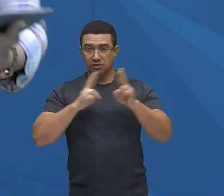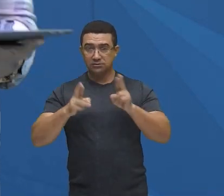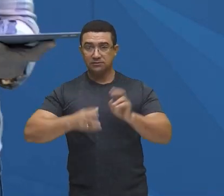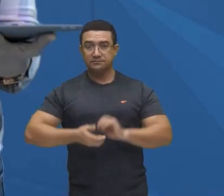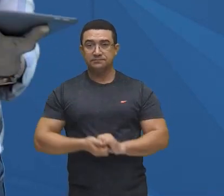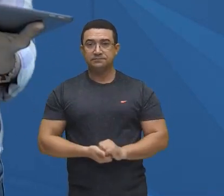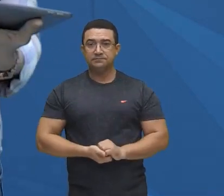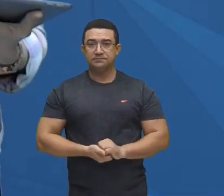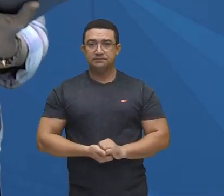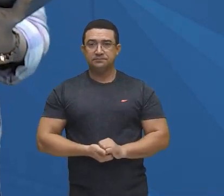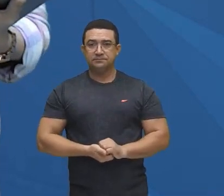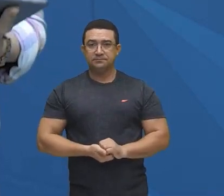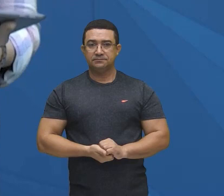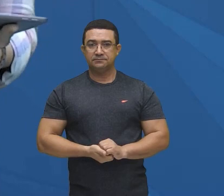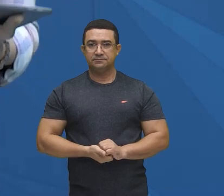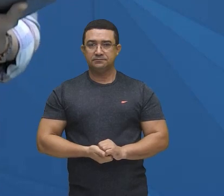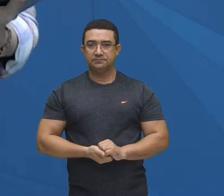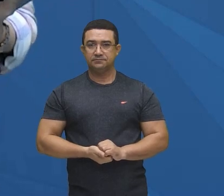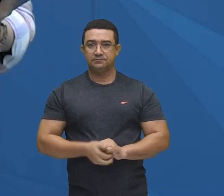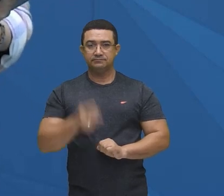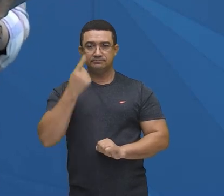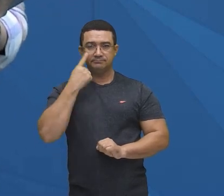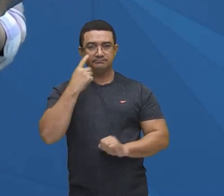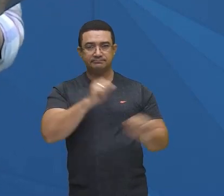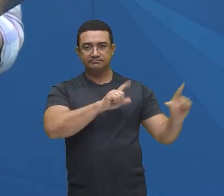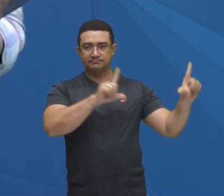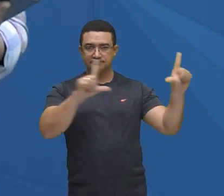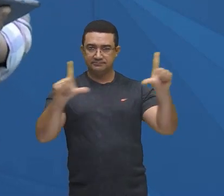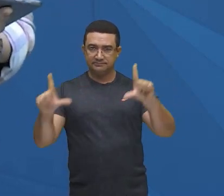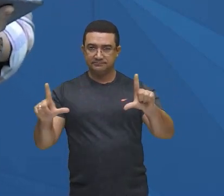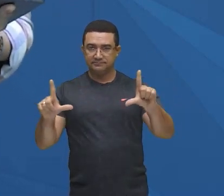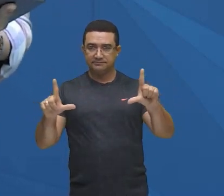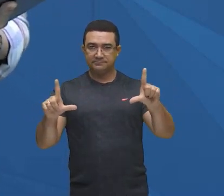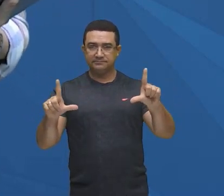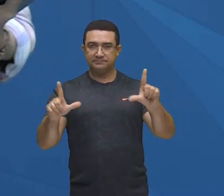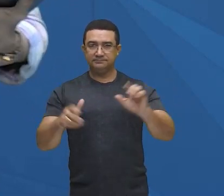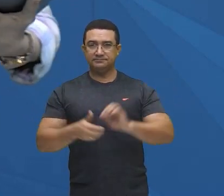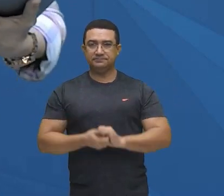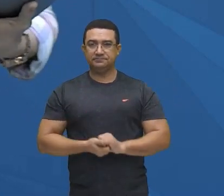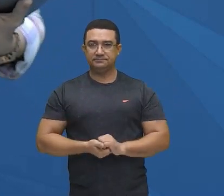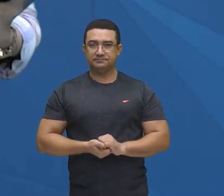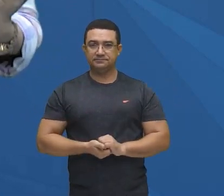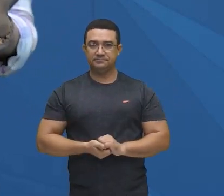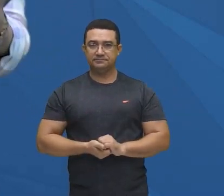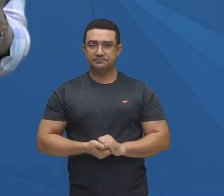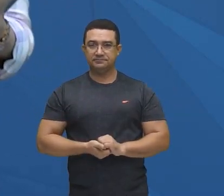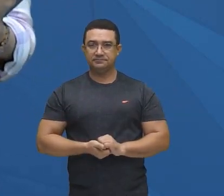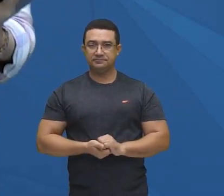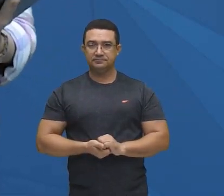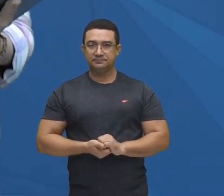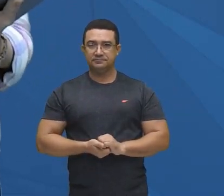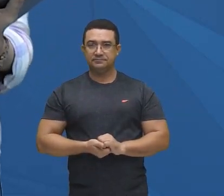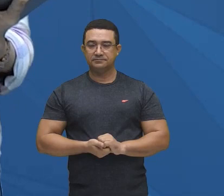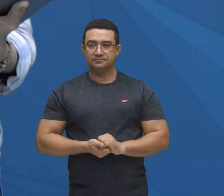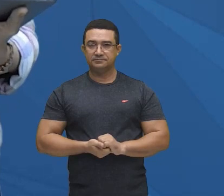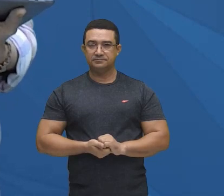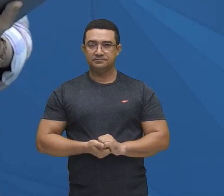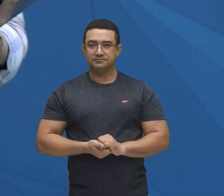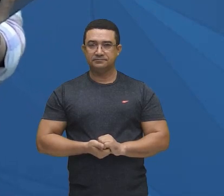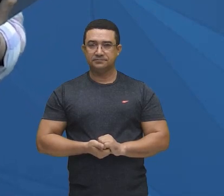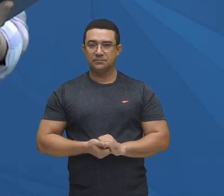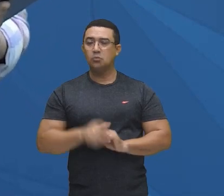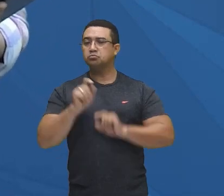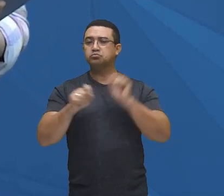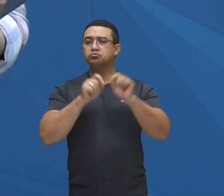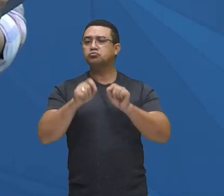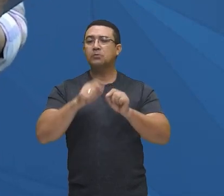resposta? Vamos lá. Pergunta na tela, o aplicativo tá ali tabulando o resultado. Quem